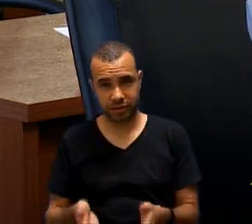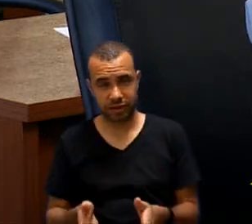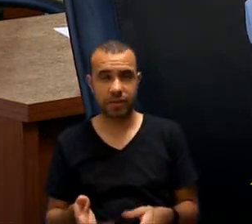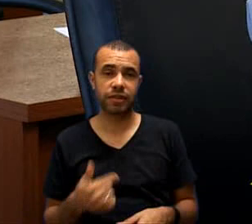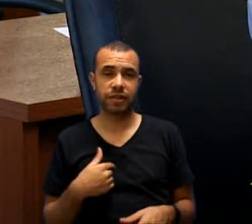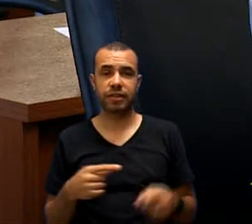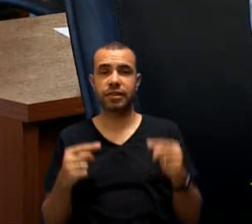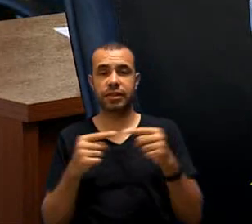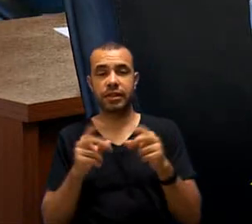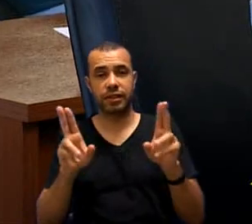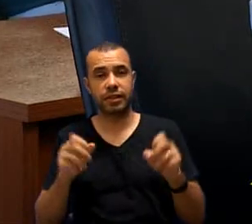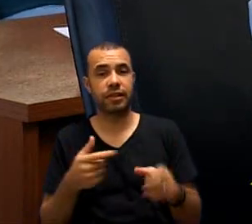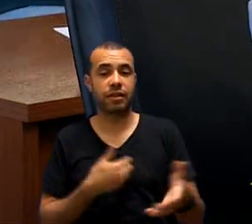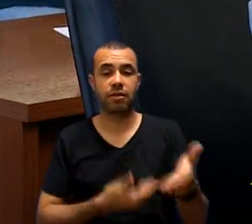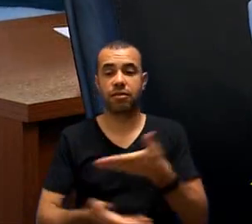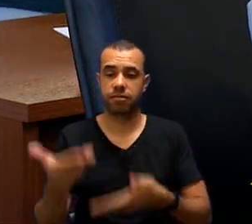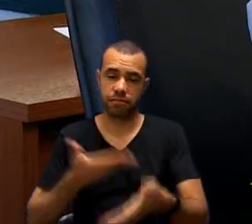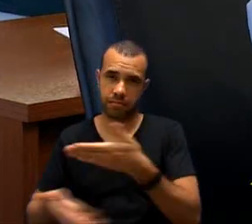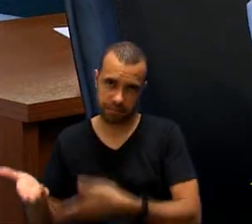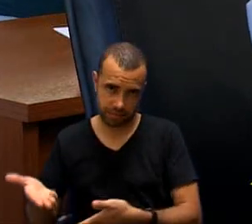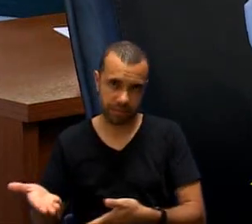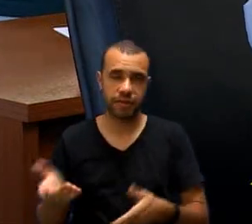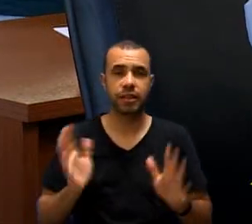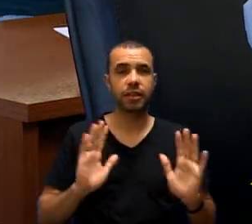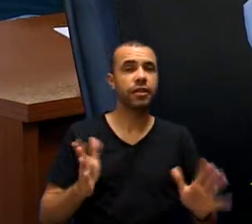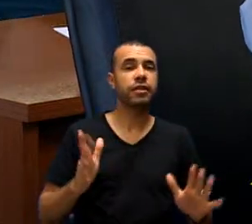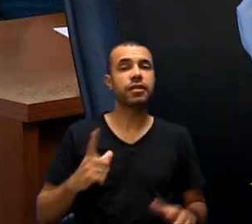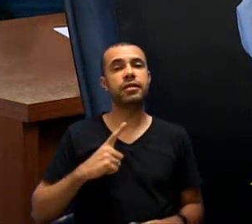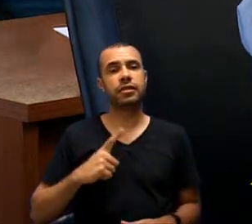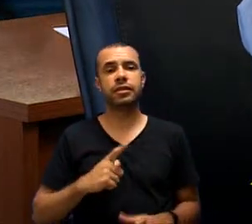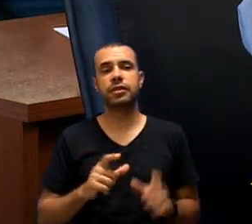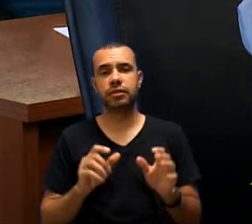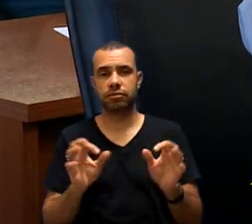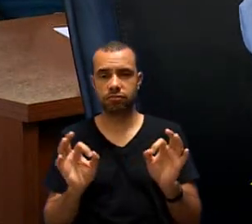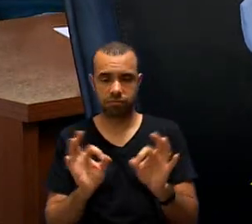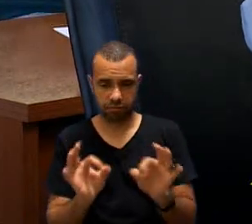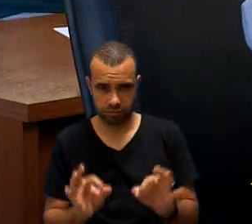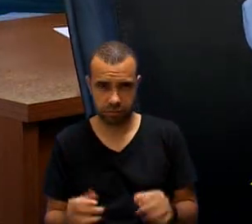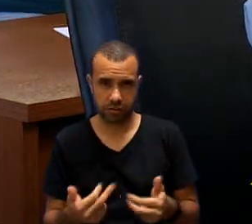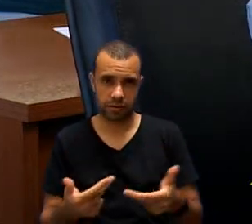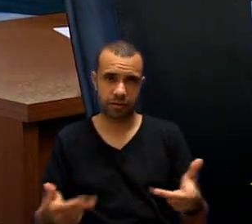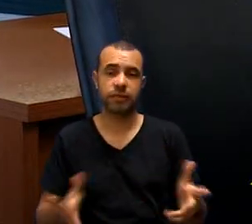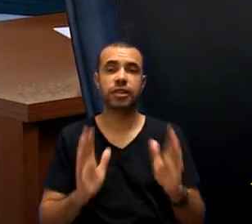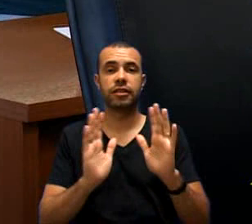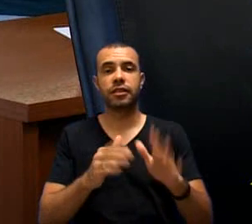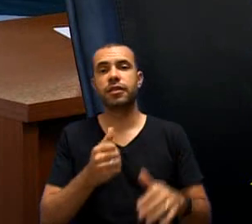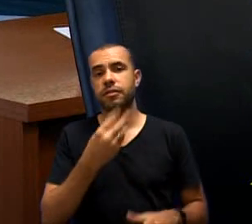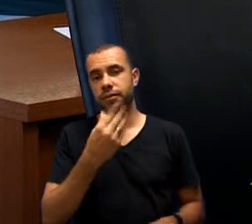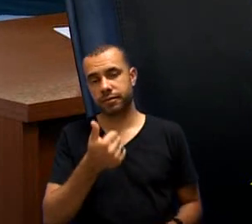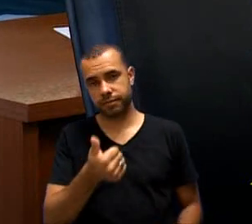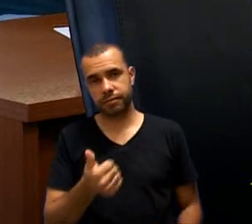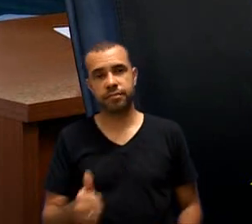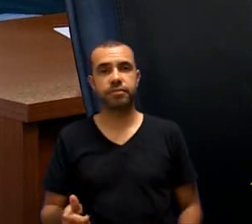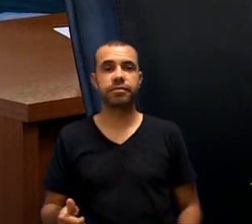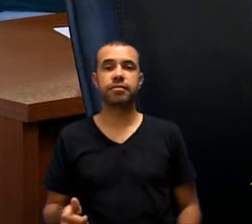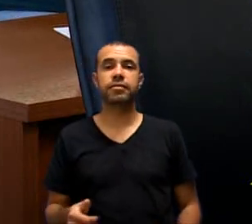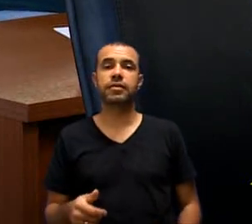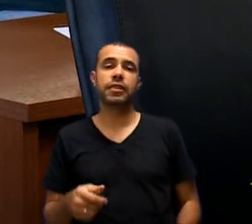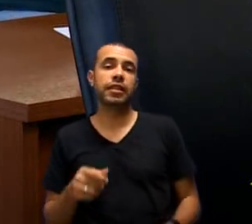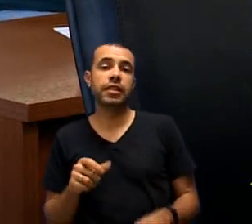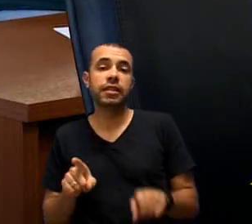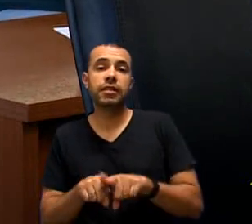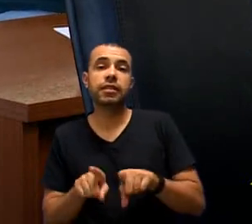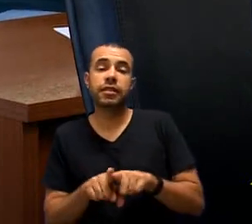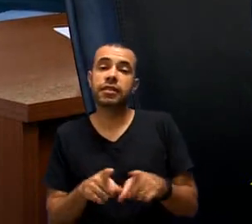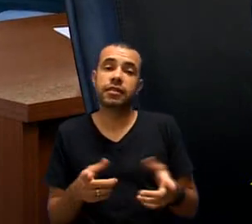com relação a essa questão, que é a contrapartida. A contrapartida ela já existe, então, nós temos aí um volume